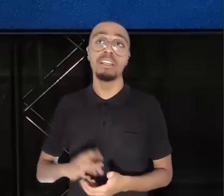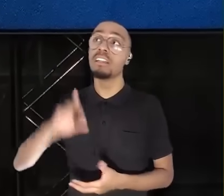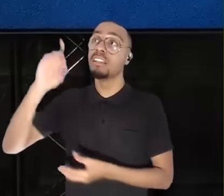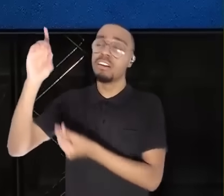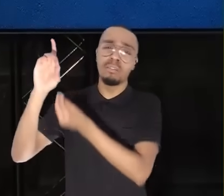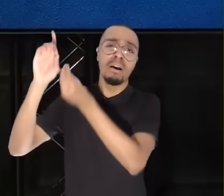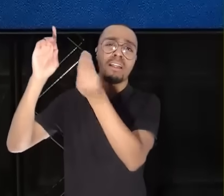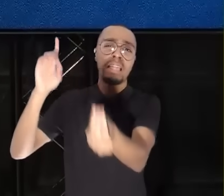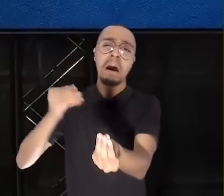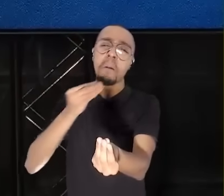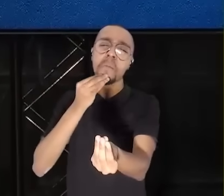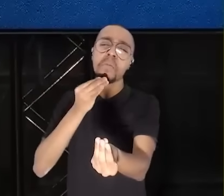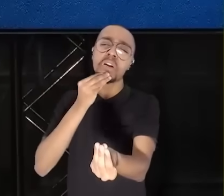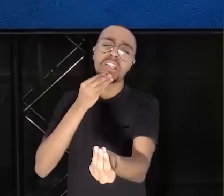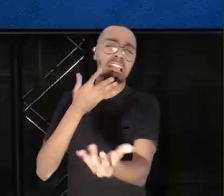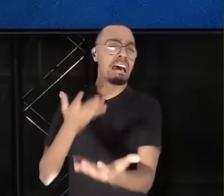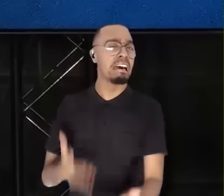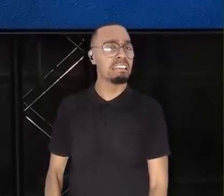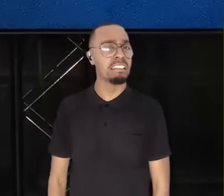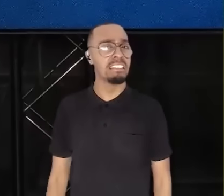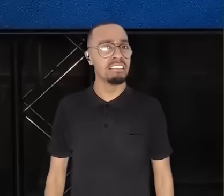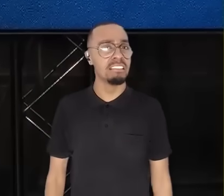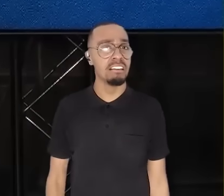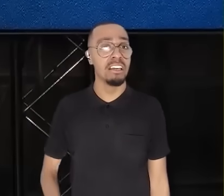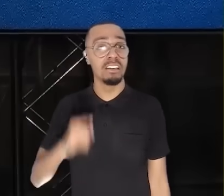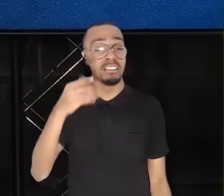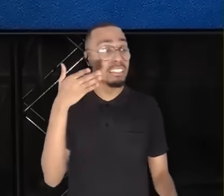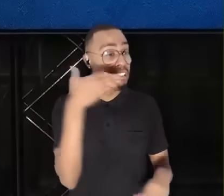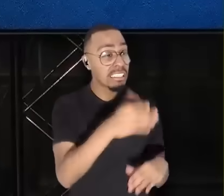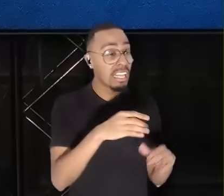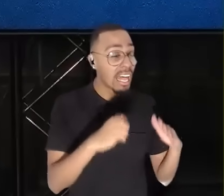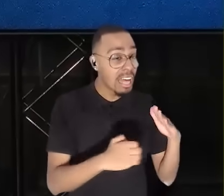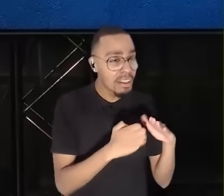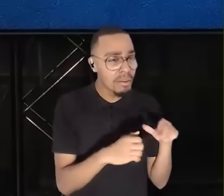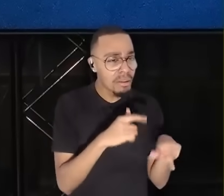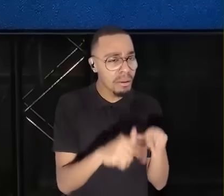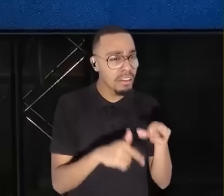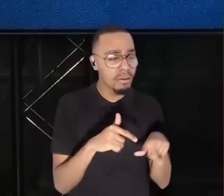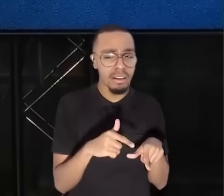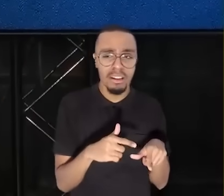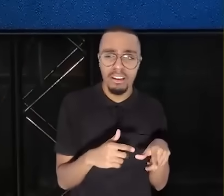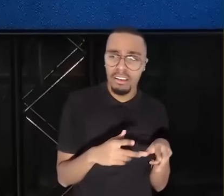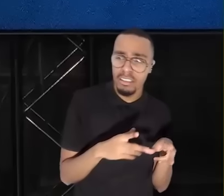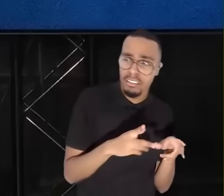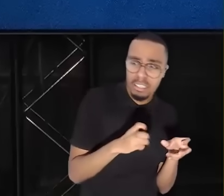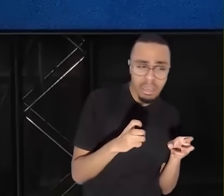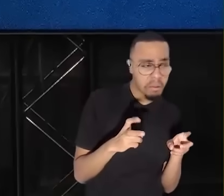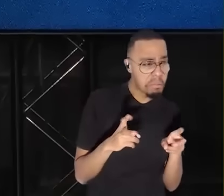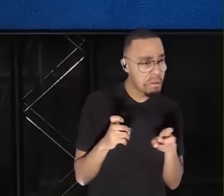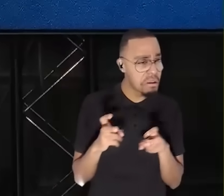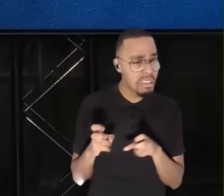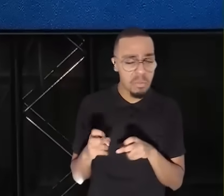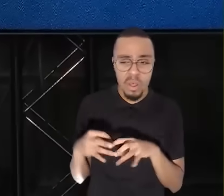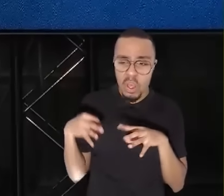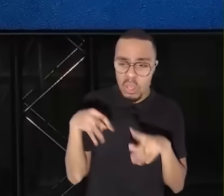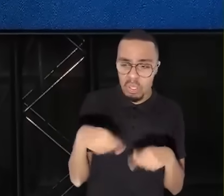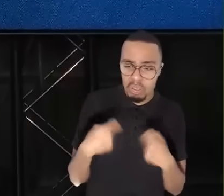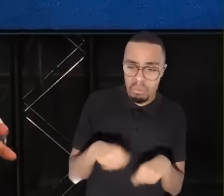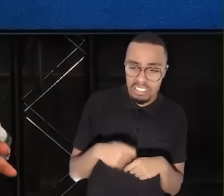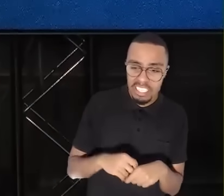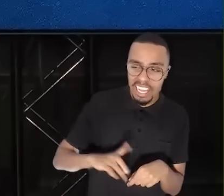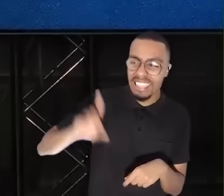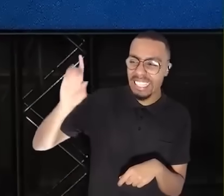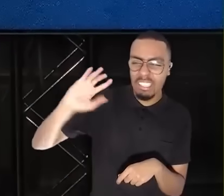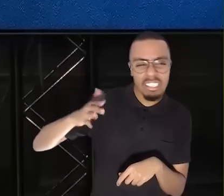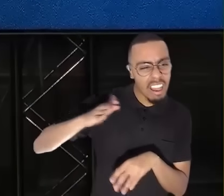vida. Você vai chegar para trabalhar e você vai perceber que tudo que você precisa Ele